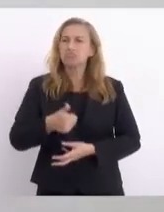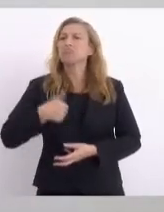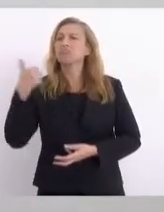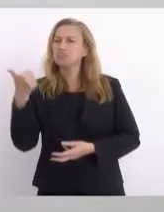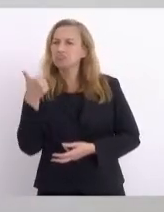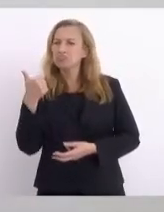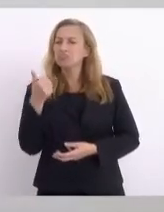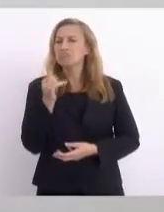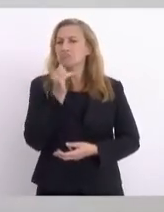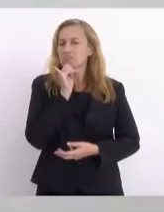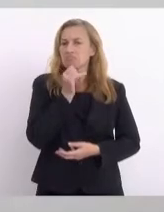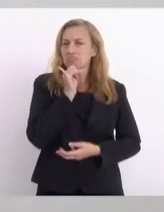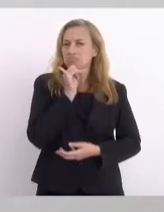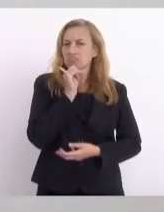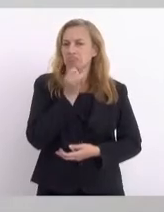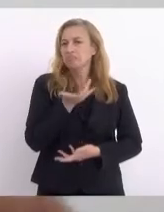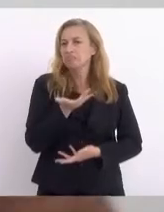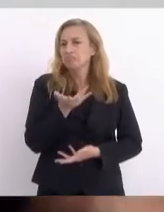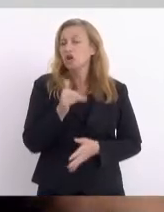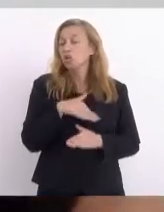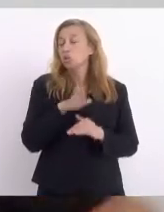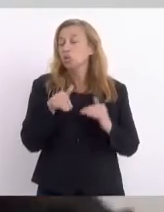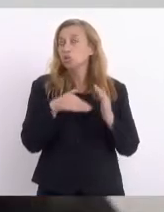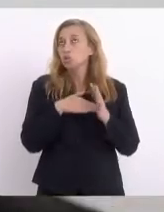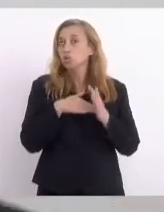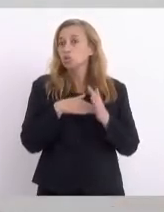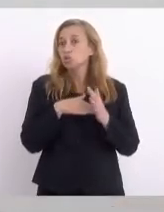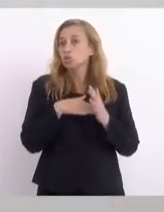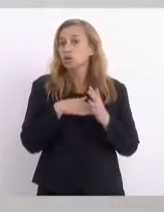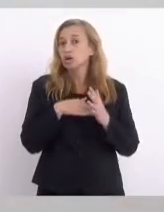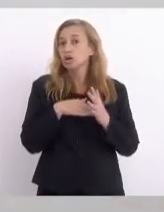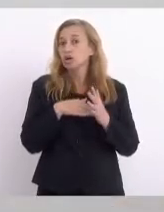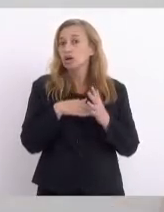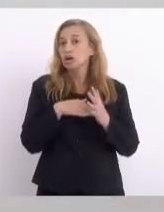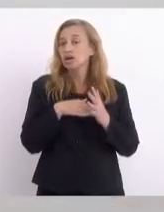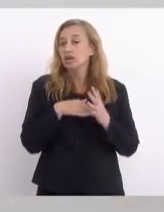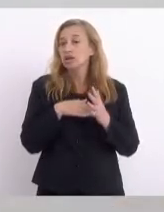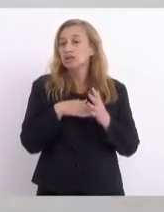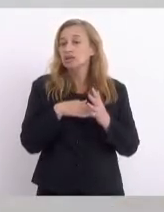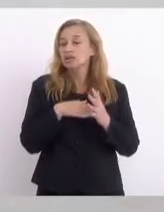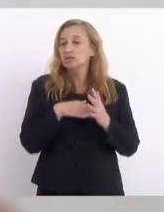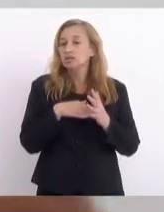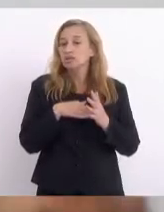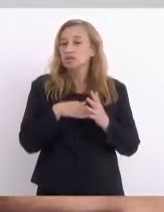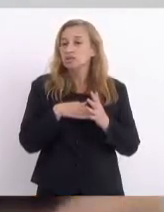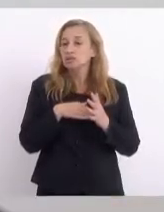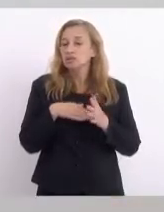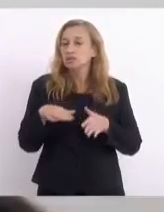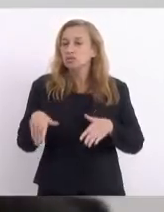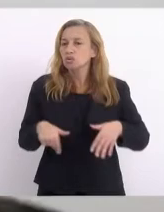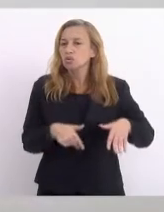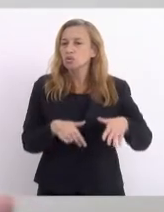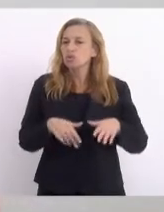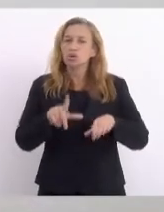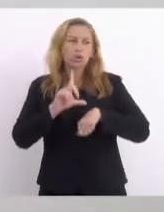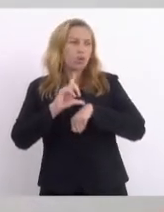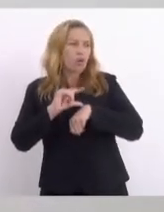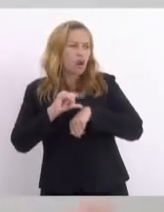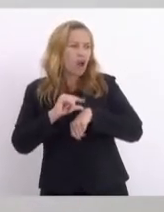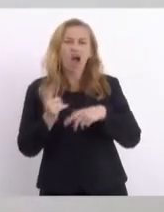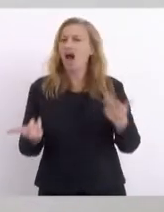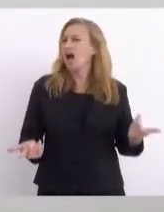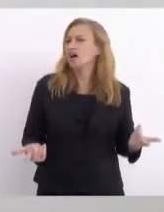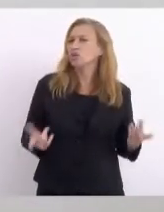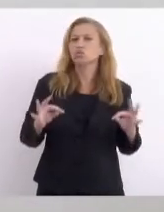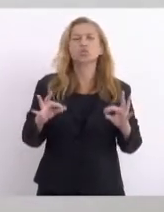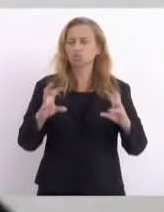por exemplo, todo o itinerário, mudar os horários, ou